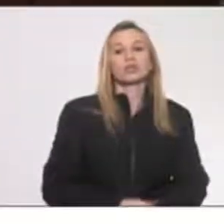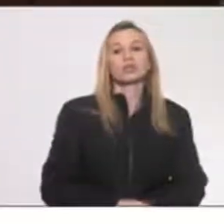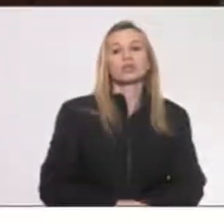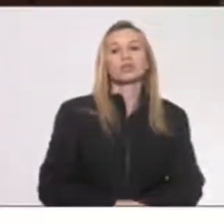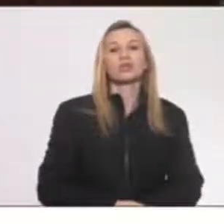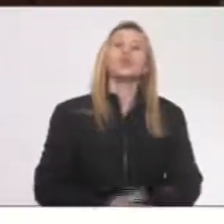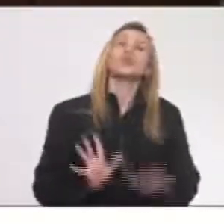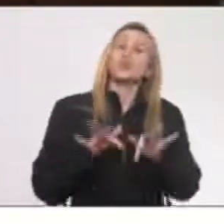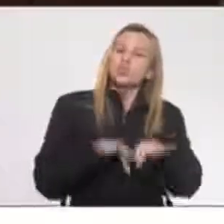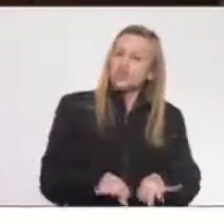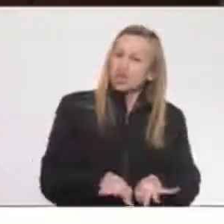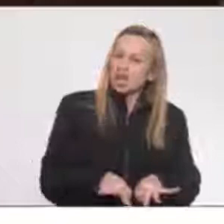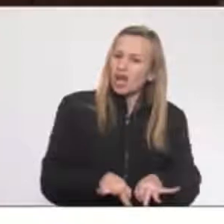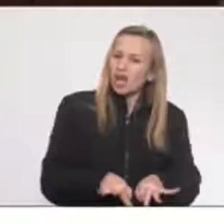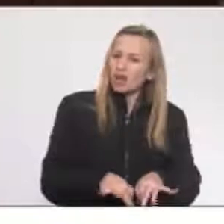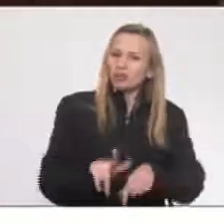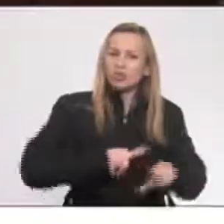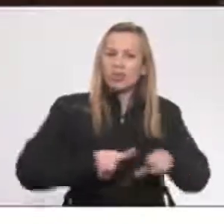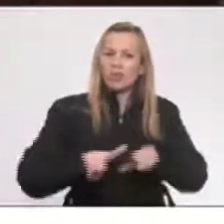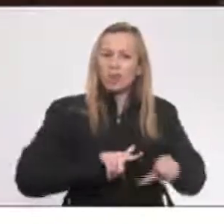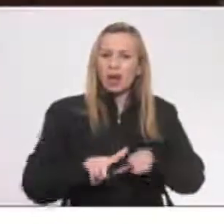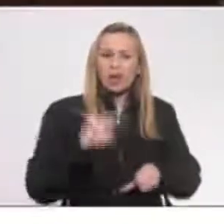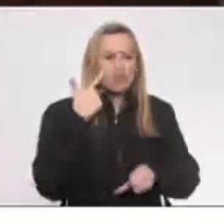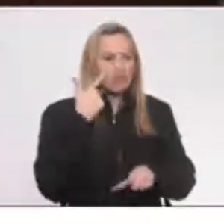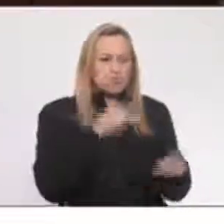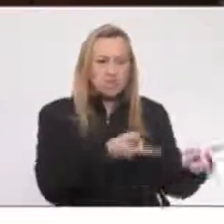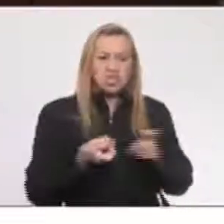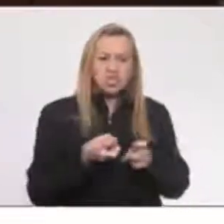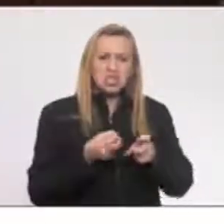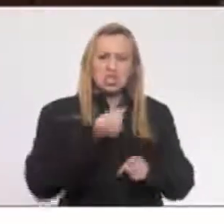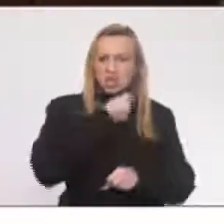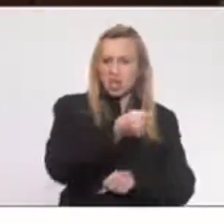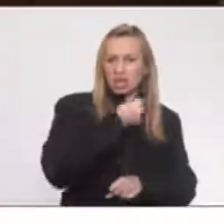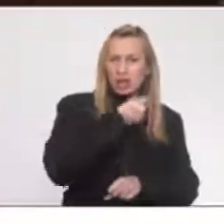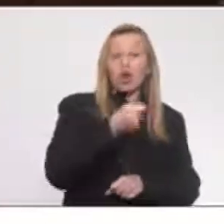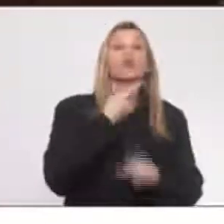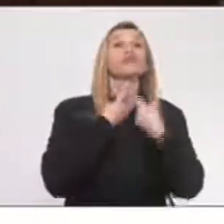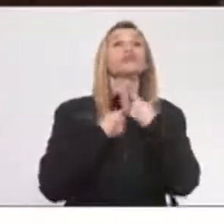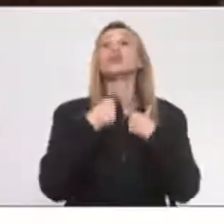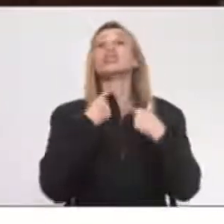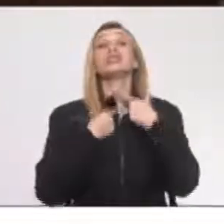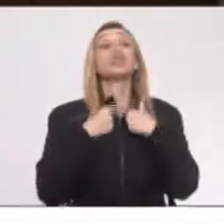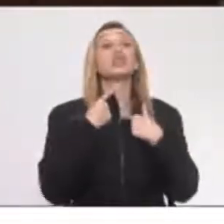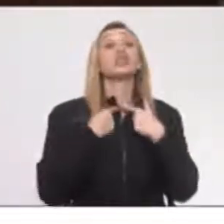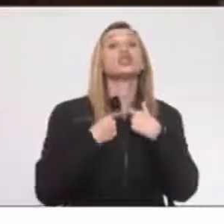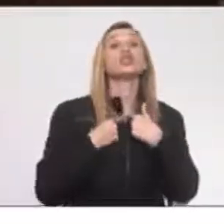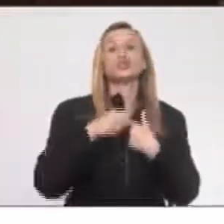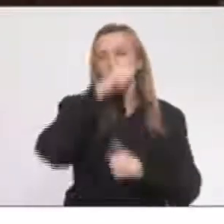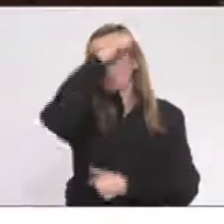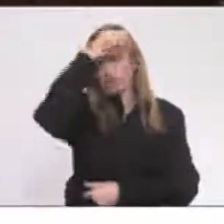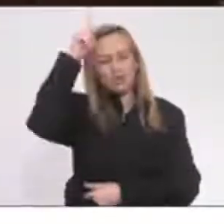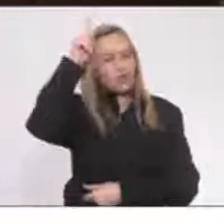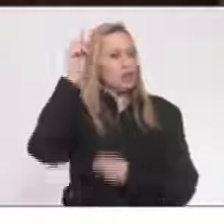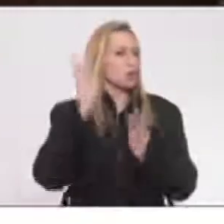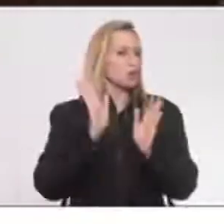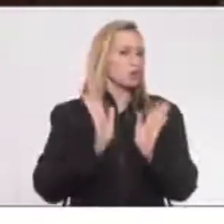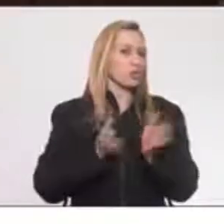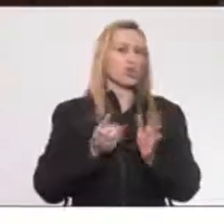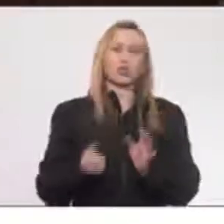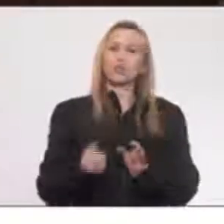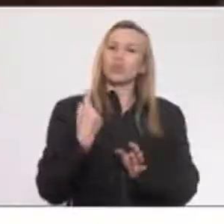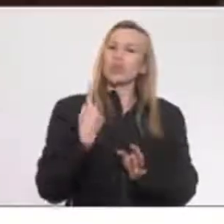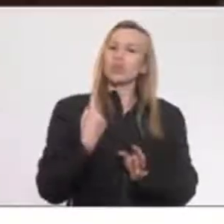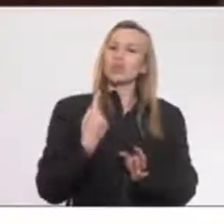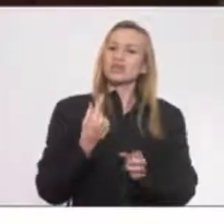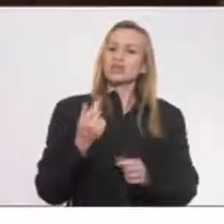ao final do mandato, percebo através da imprensa o desejo do atual prefeito, ou melhor, ex-prefeito